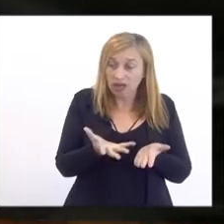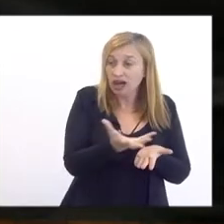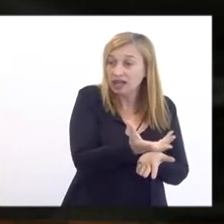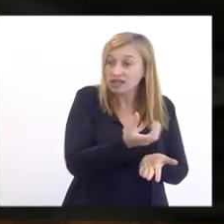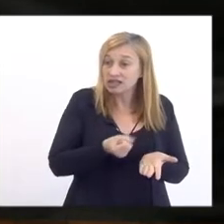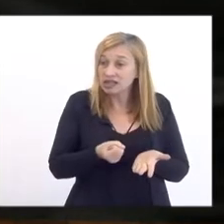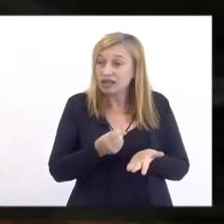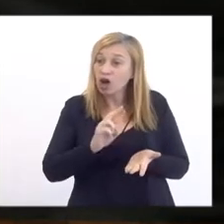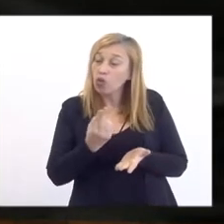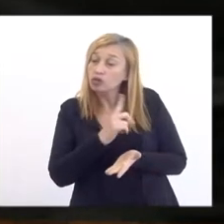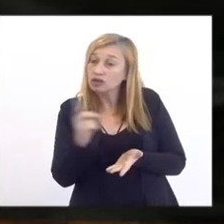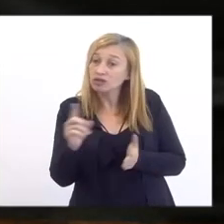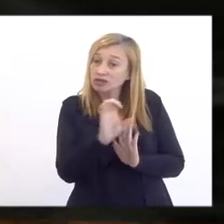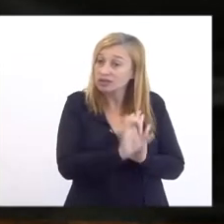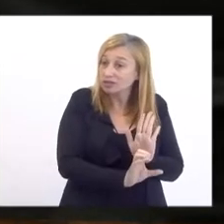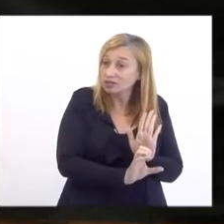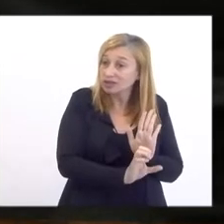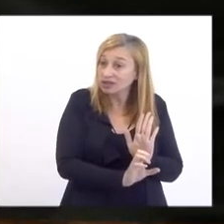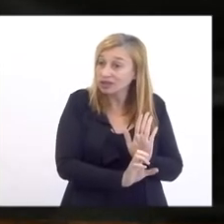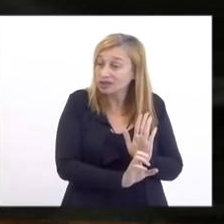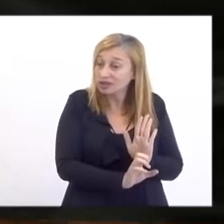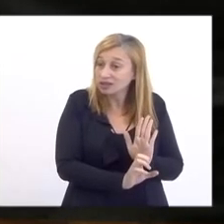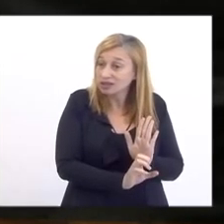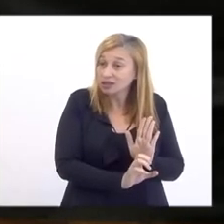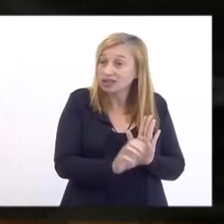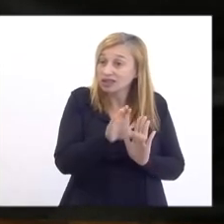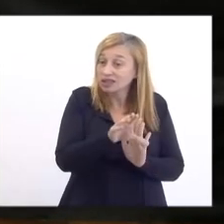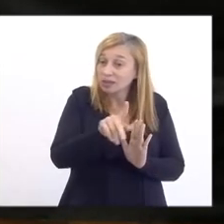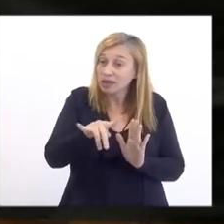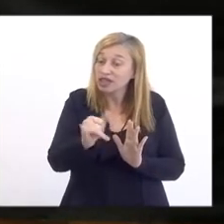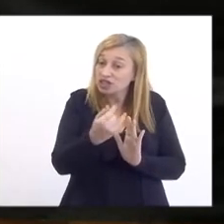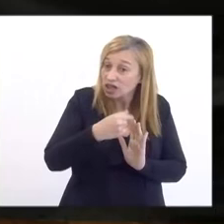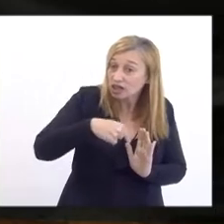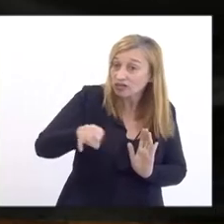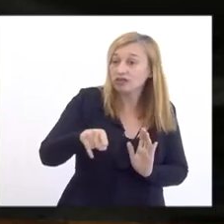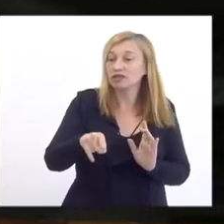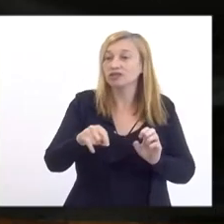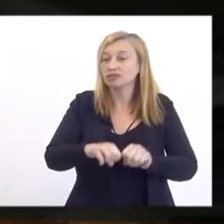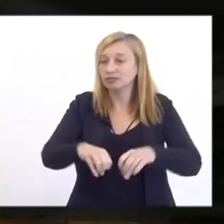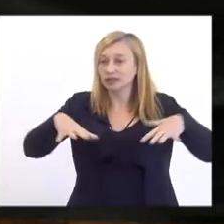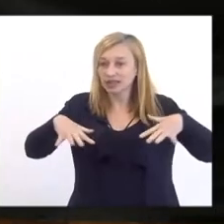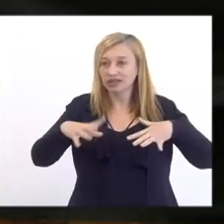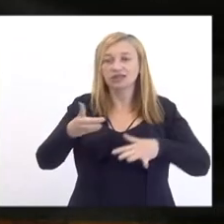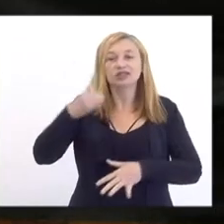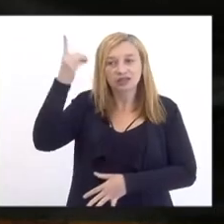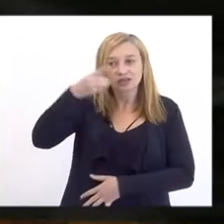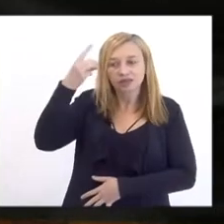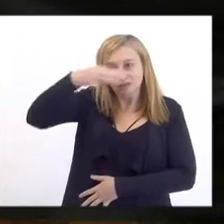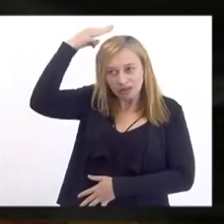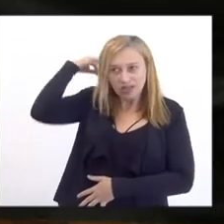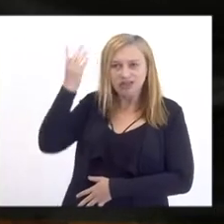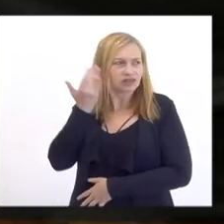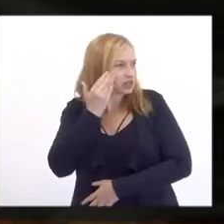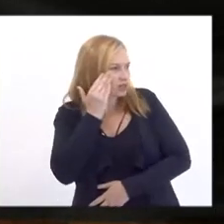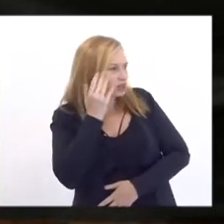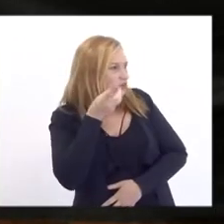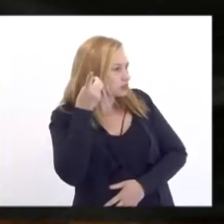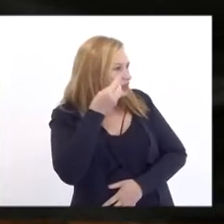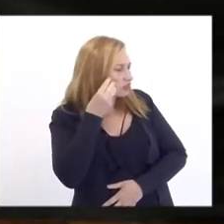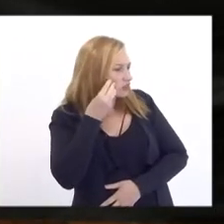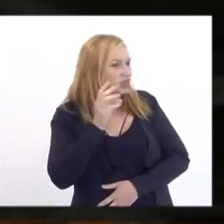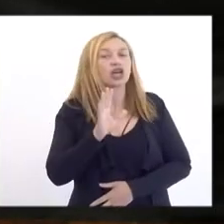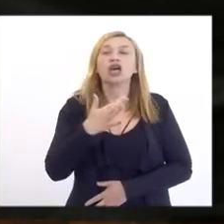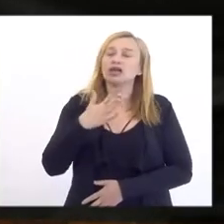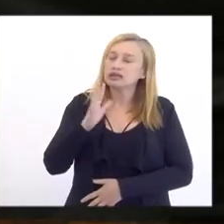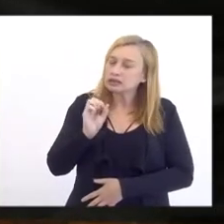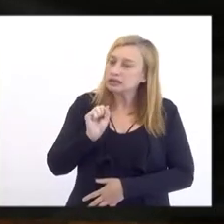ou não as emendas, uma vez que a CPI foi submetida ao plenário. Deputado Márcio. Deputado, entendeu, Valdec? Deputado Valdec. Então, eu